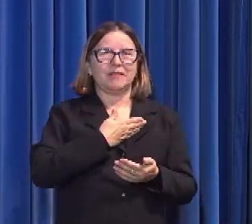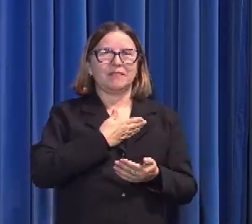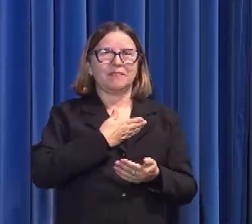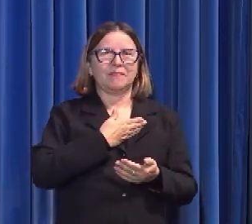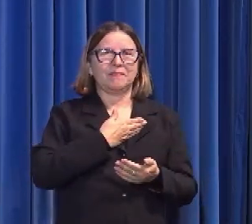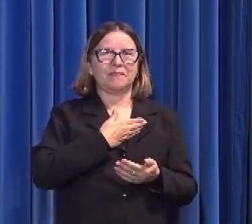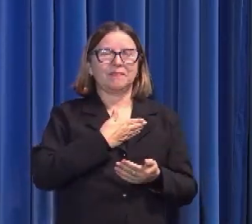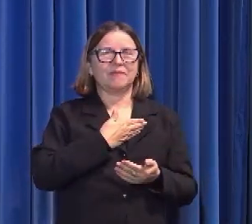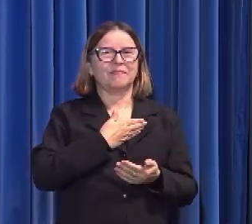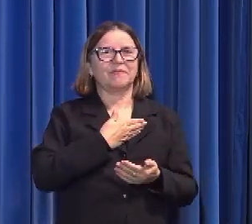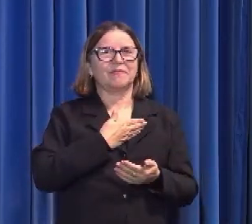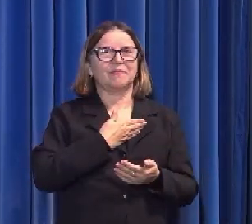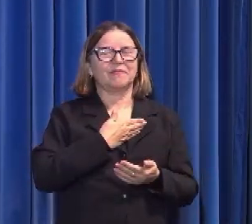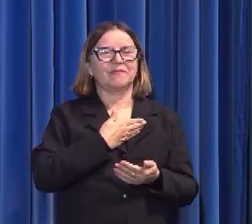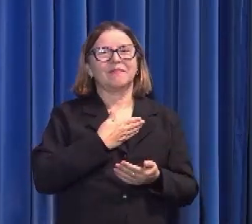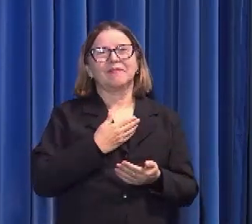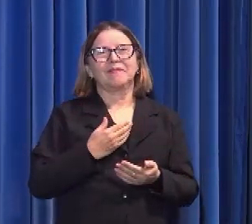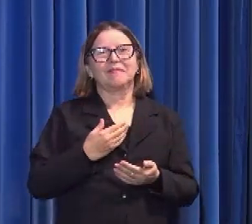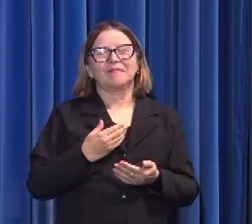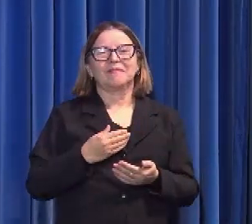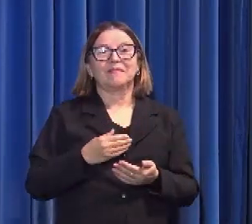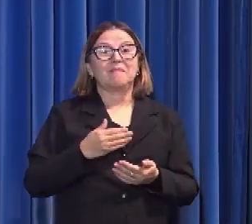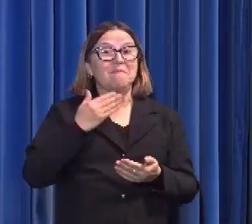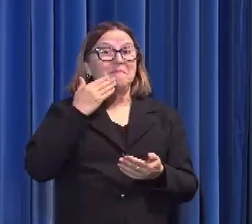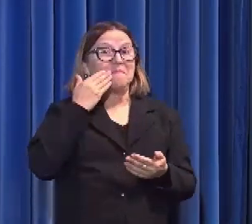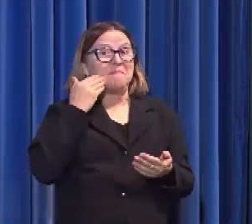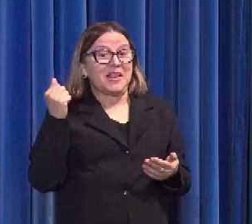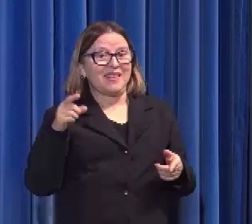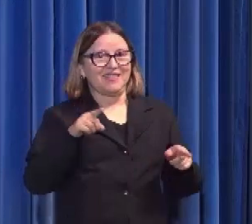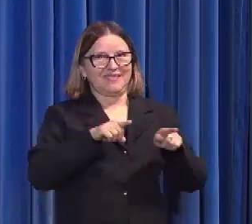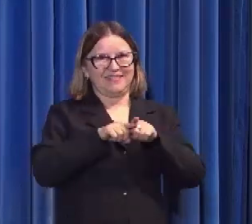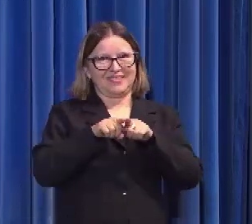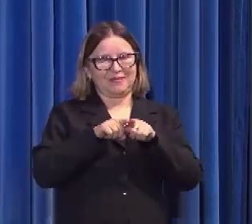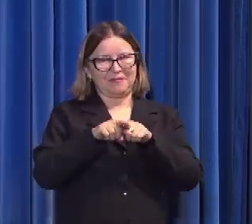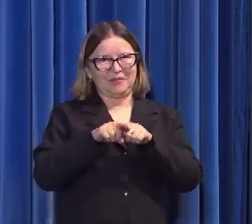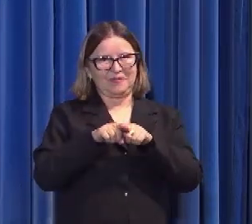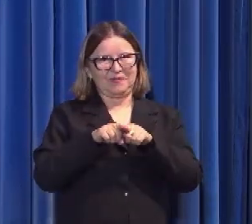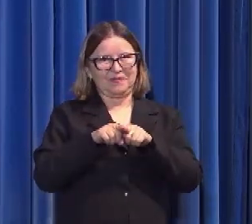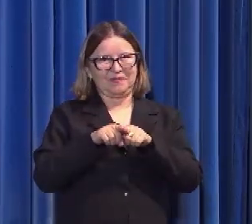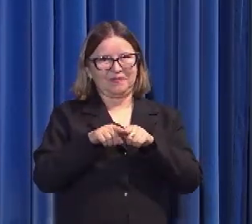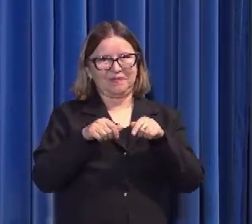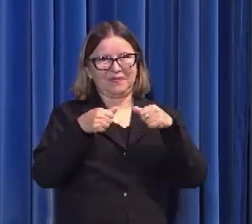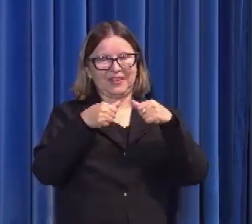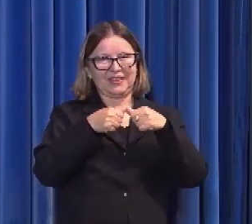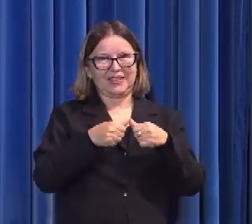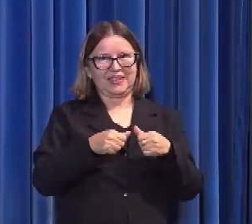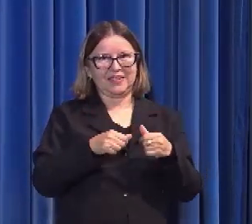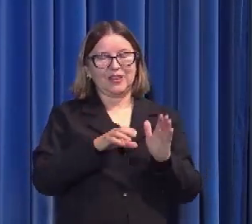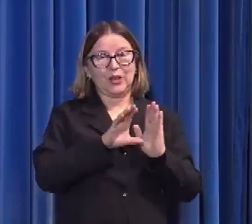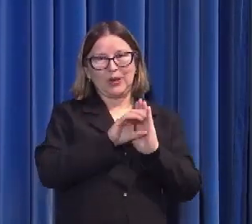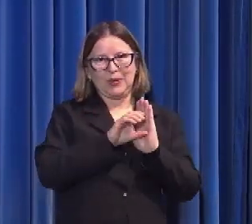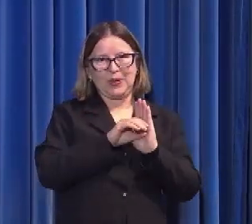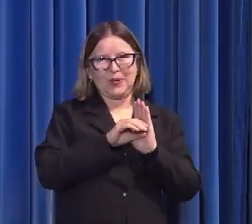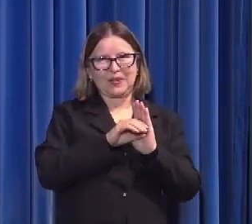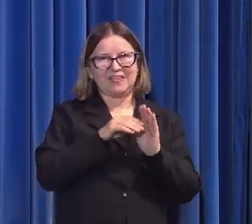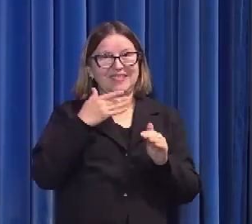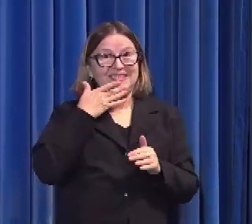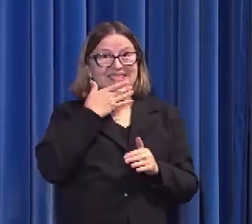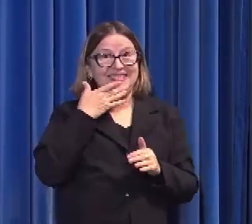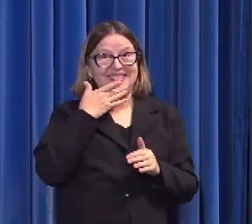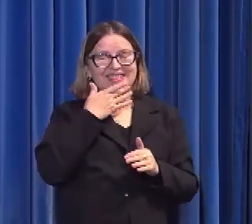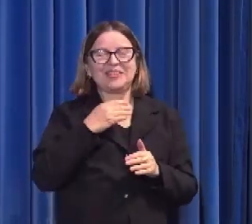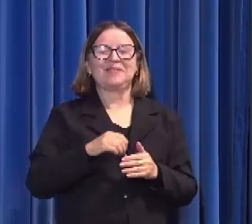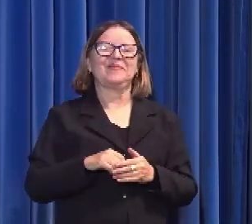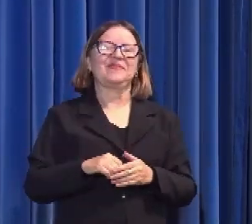meu irmão e esse é o conceito mais gostoso o senhor estava